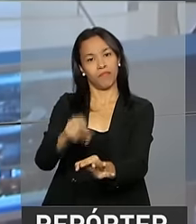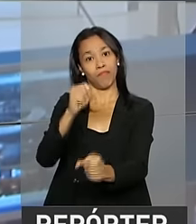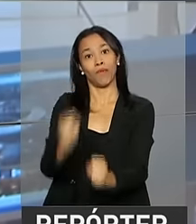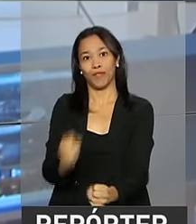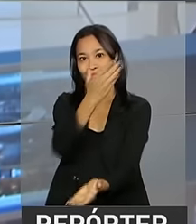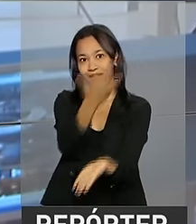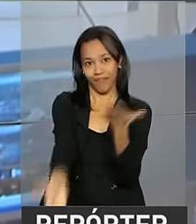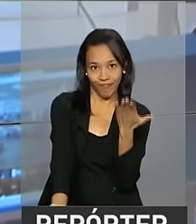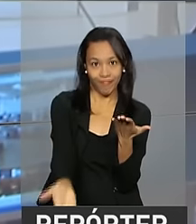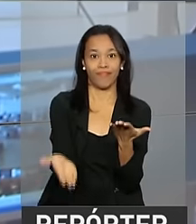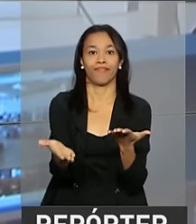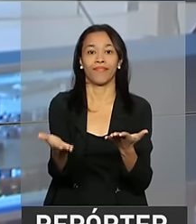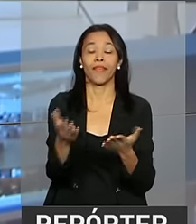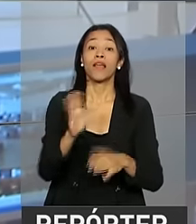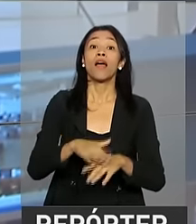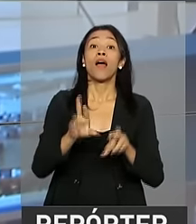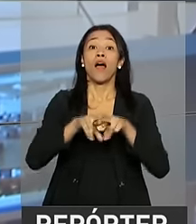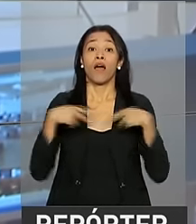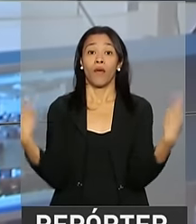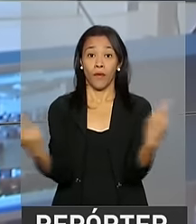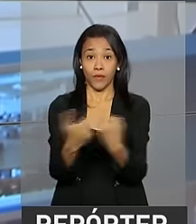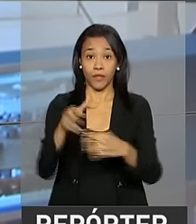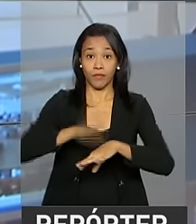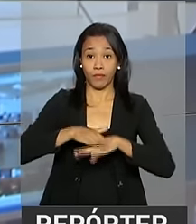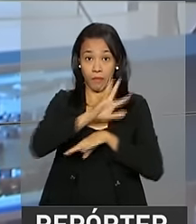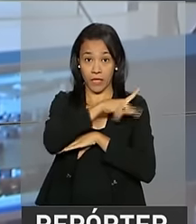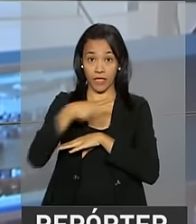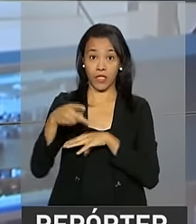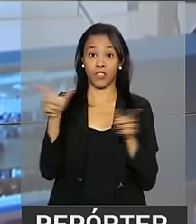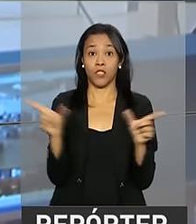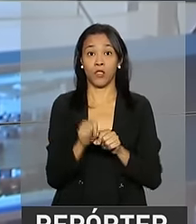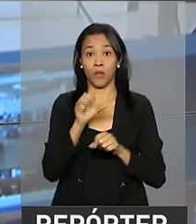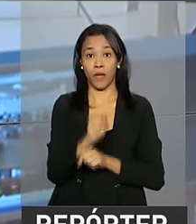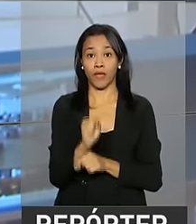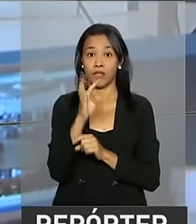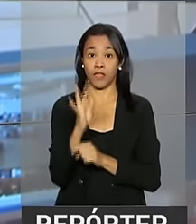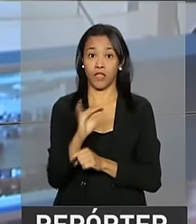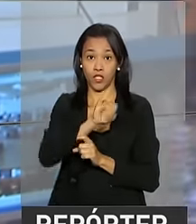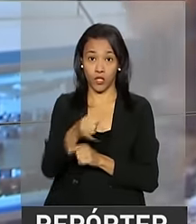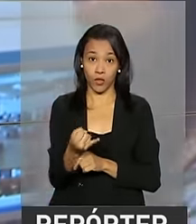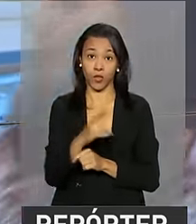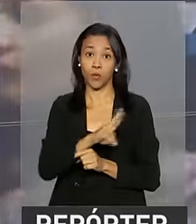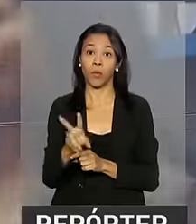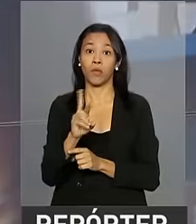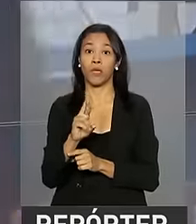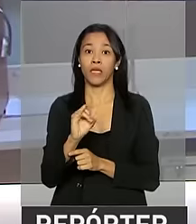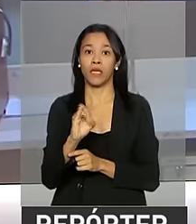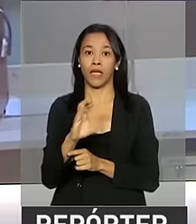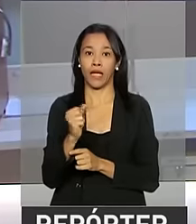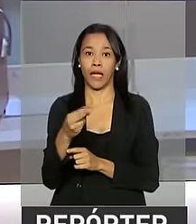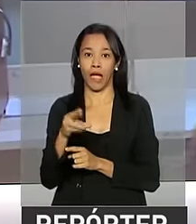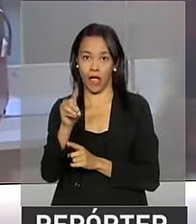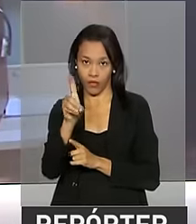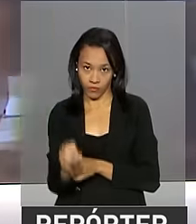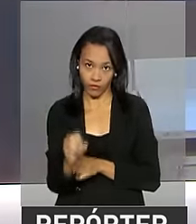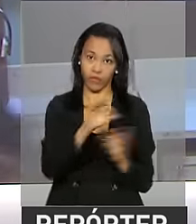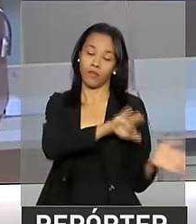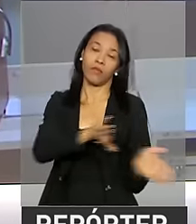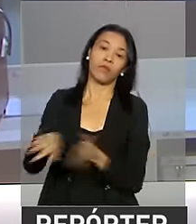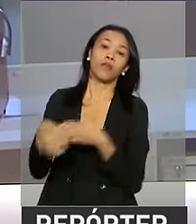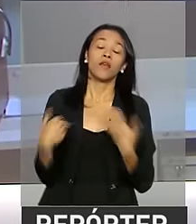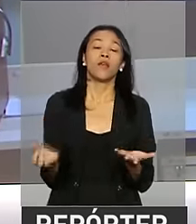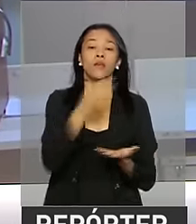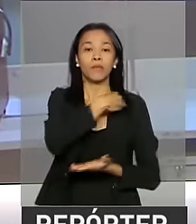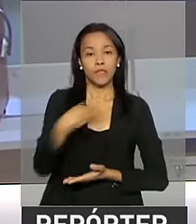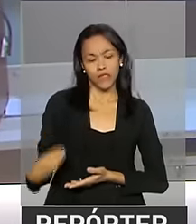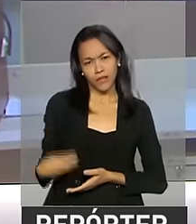mandato. A sessão está sendo comandada pelo presidente do Supremo Tribunal Federal, Ricardo Lewandowski. O ministro da Saúde,